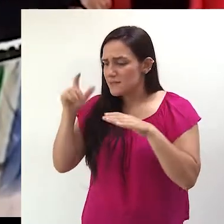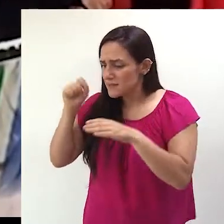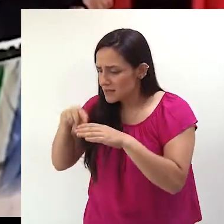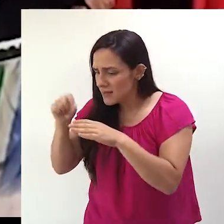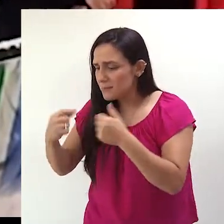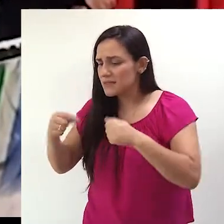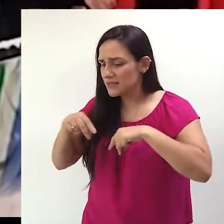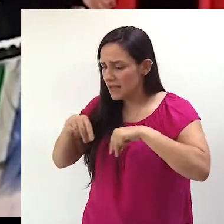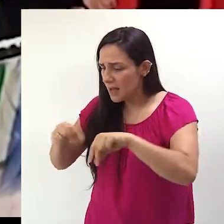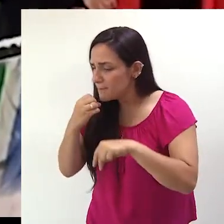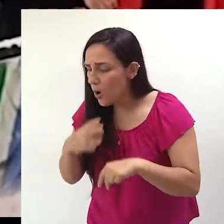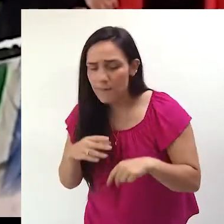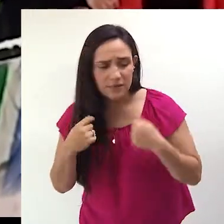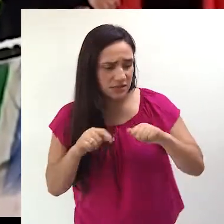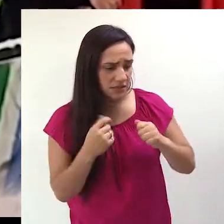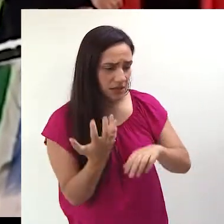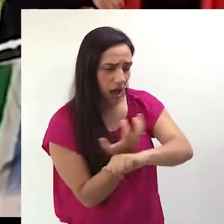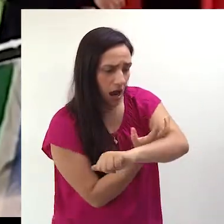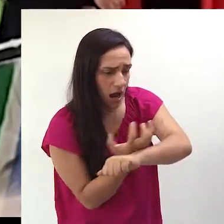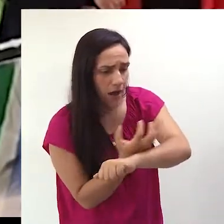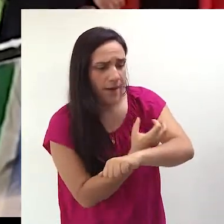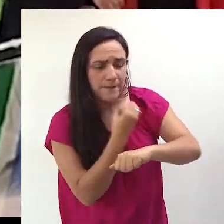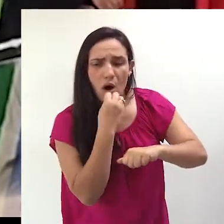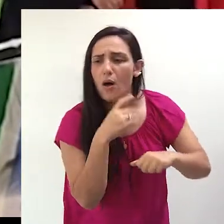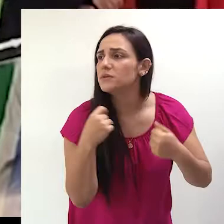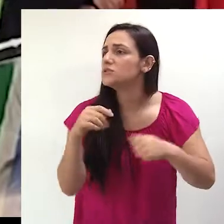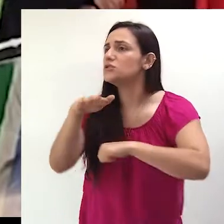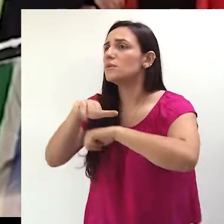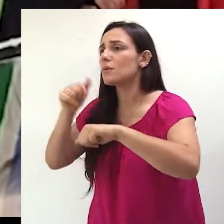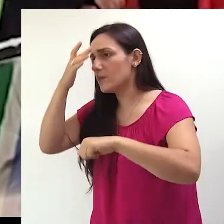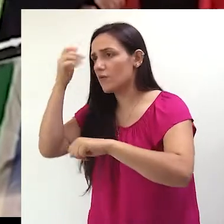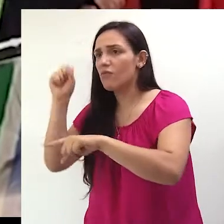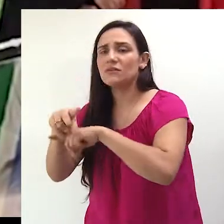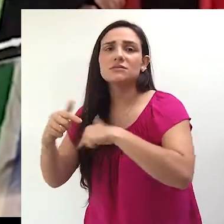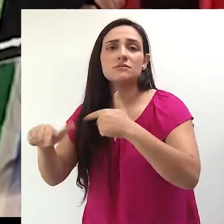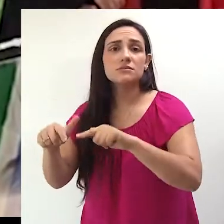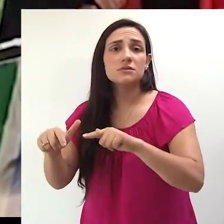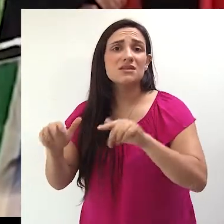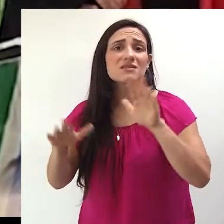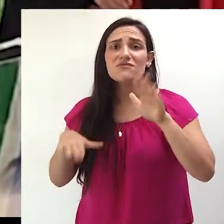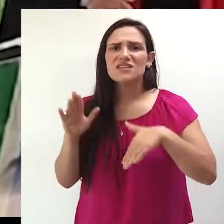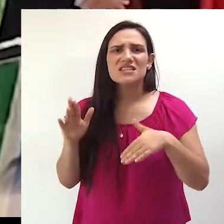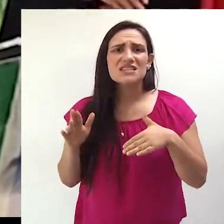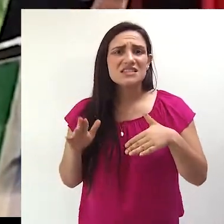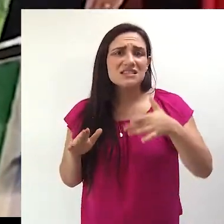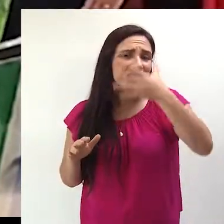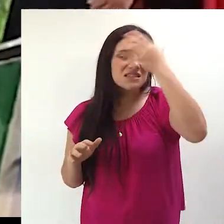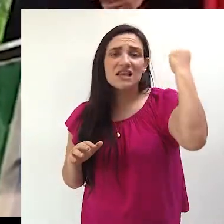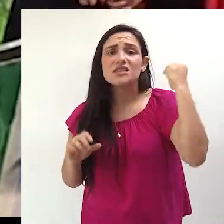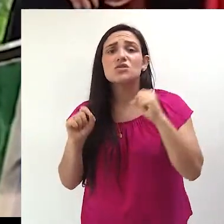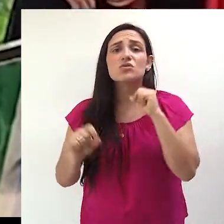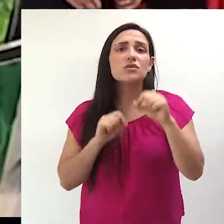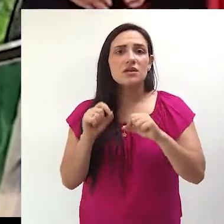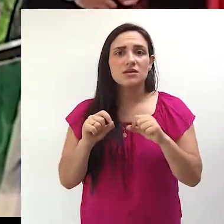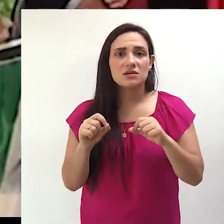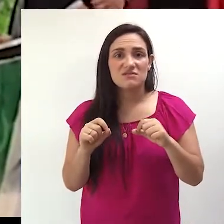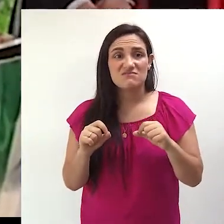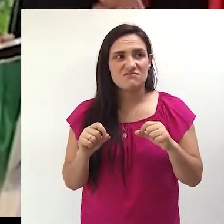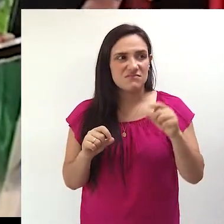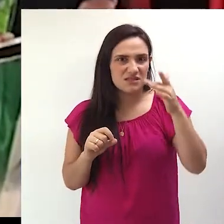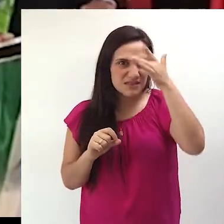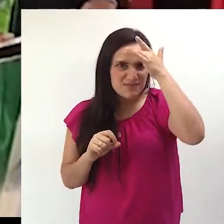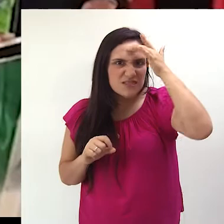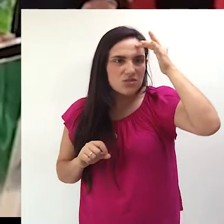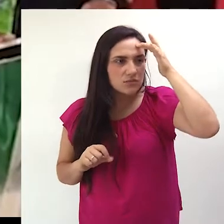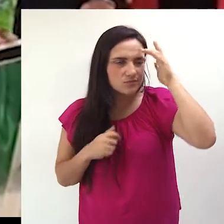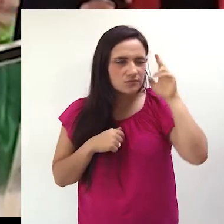de plantar, de colher, de dar geração de emprego, mas ele muitas vezes não se atenta que hoje ele tem um grande patrimônio.